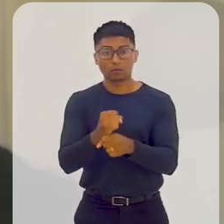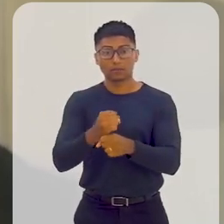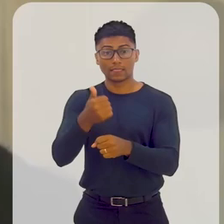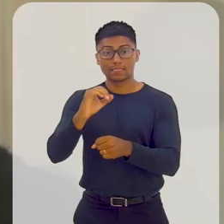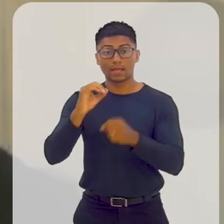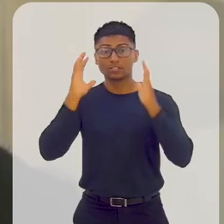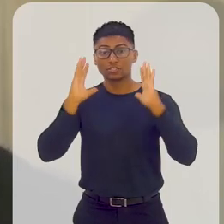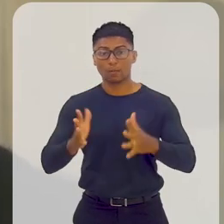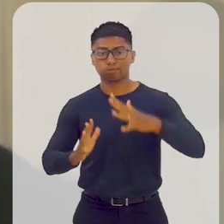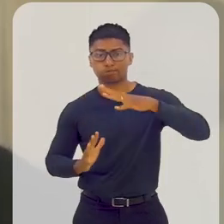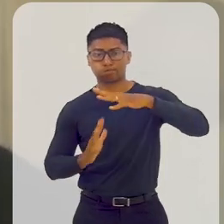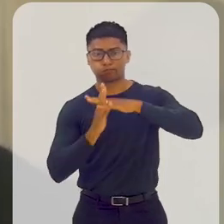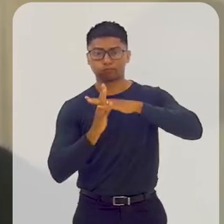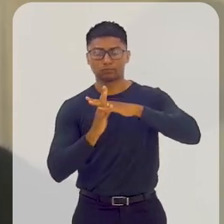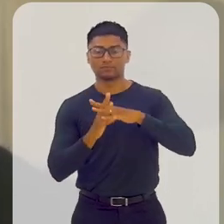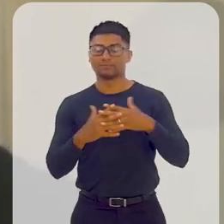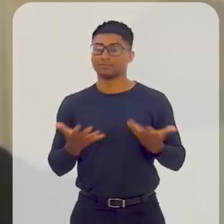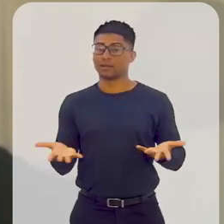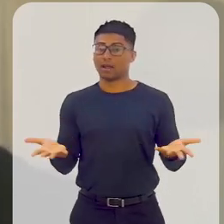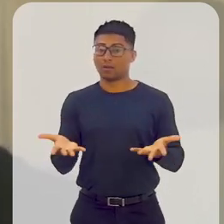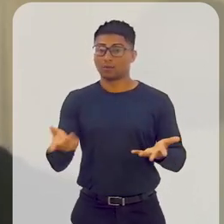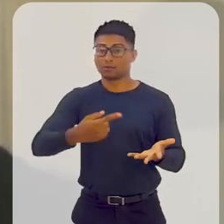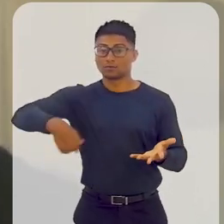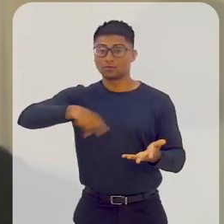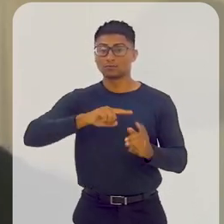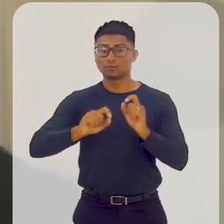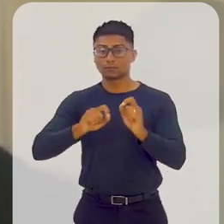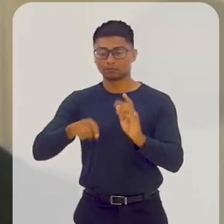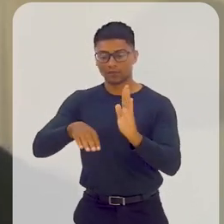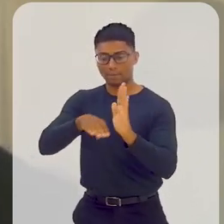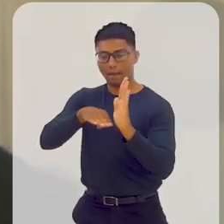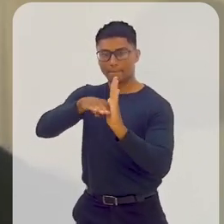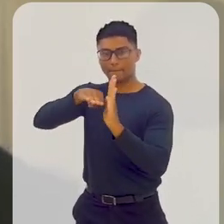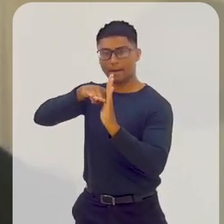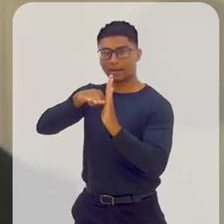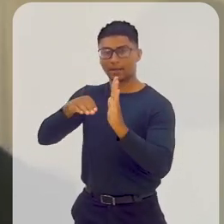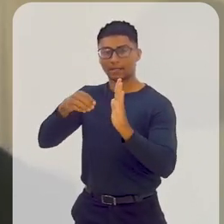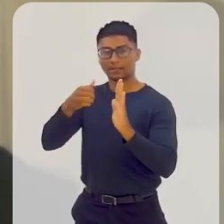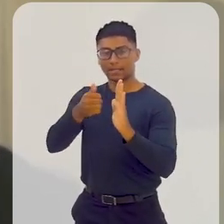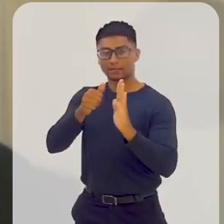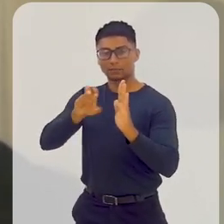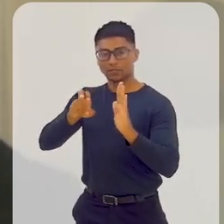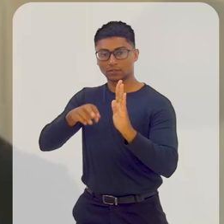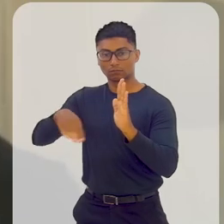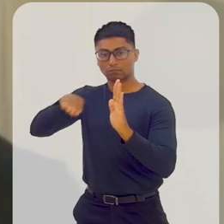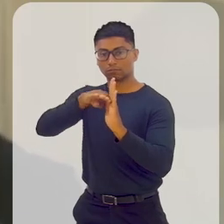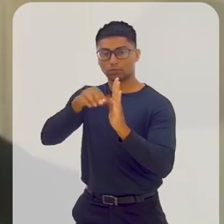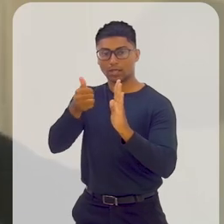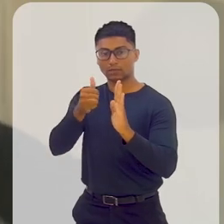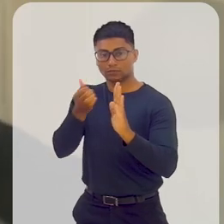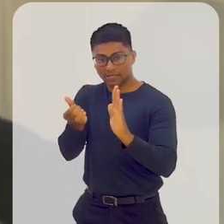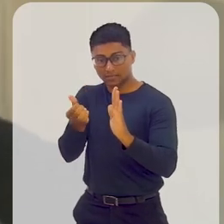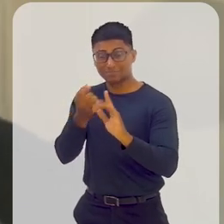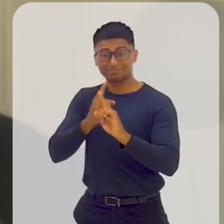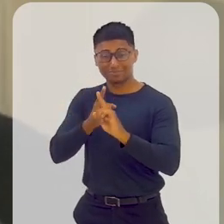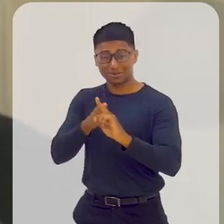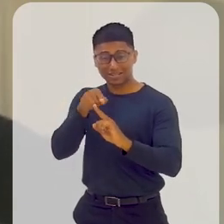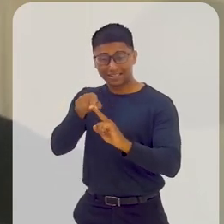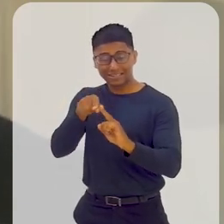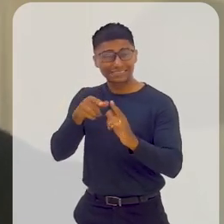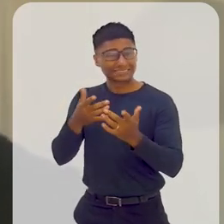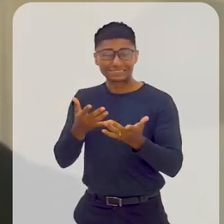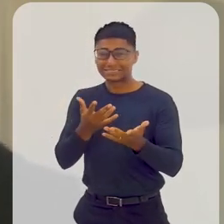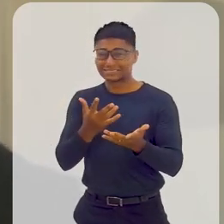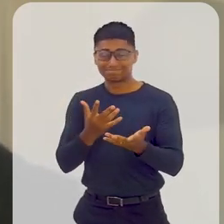ela já está superada. Então, agora estamos ampliando agora para o 15º, 16º andar, porque não cabe mais. Mas eram, como eu disse, também